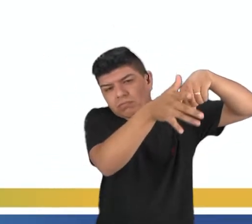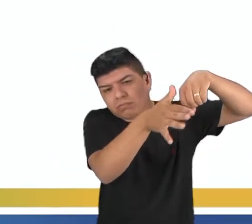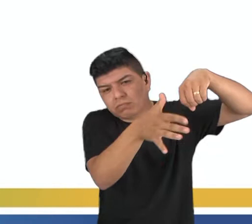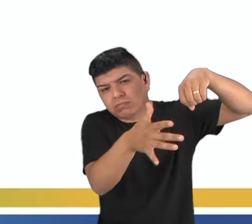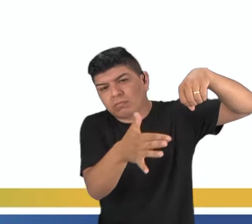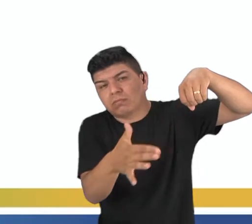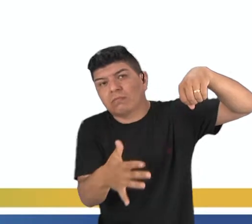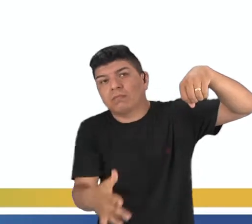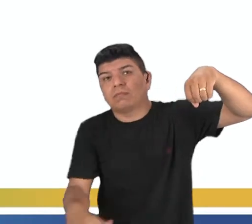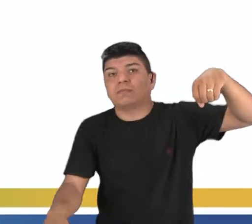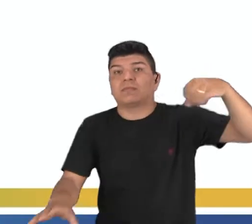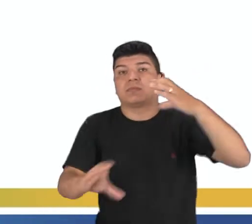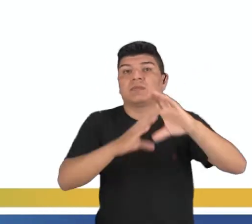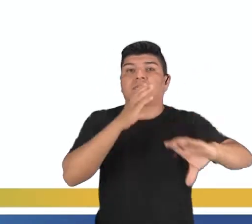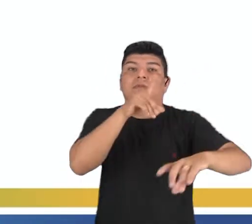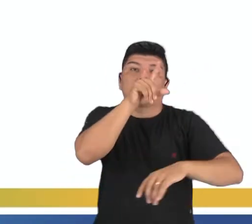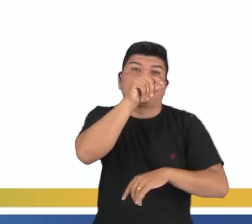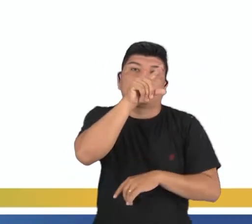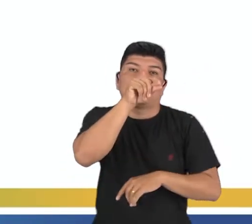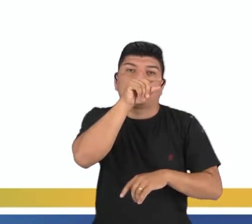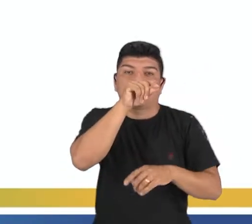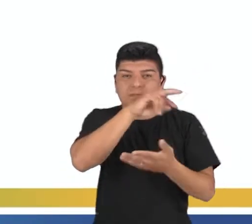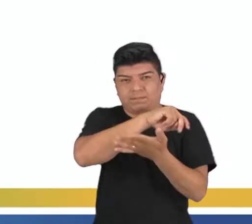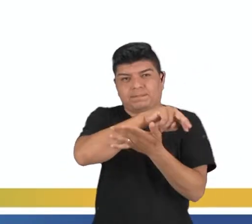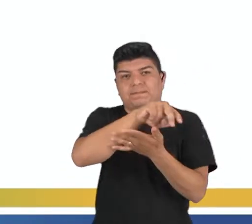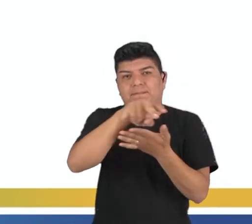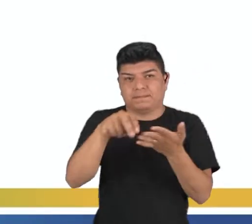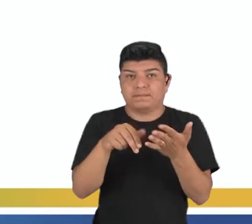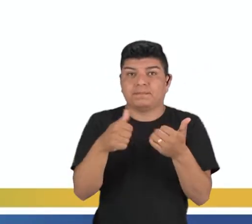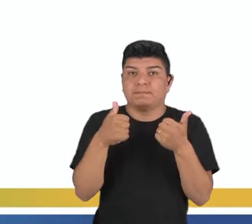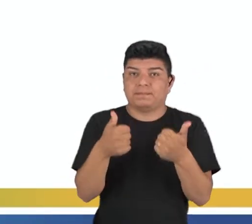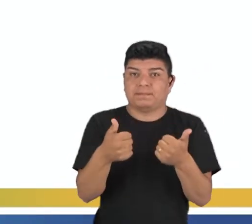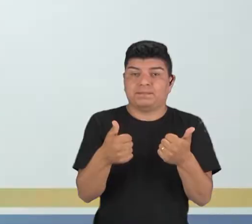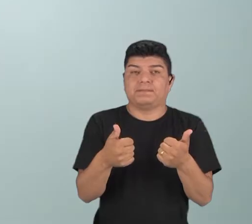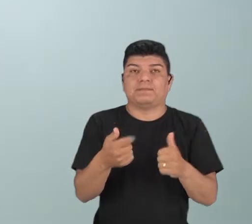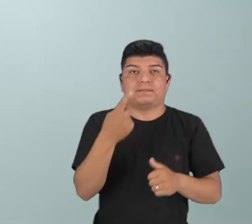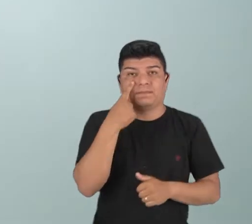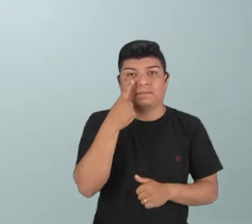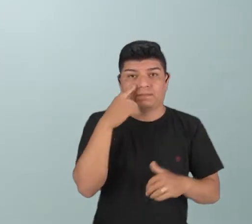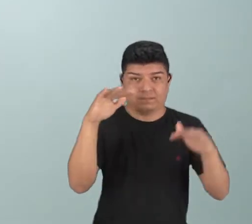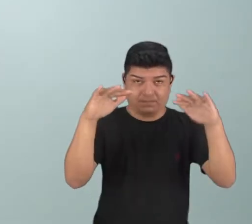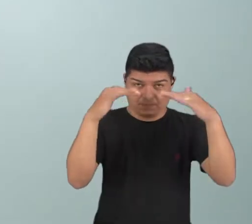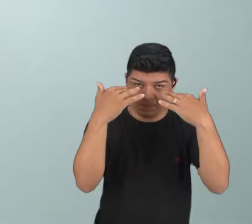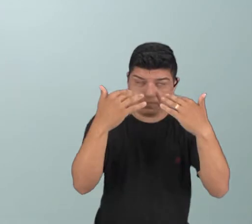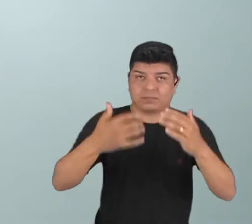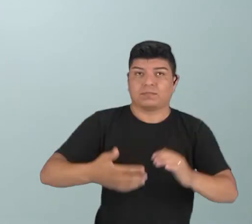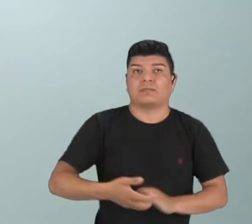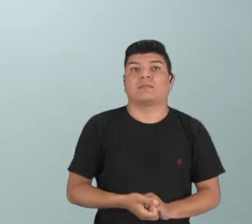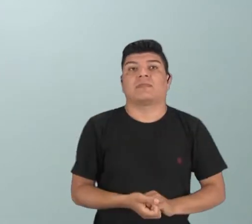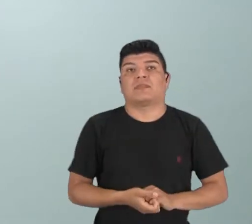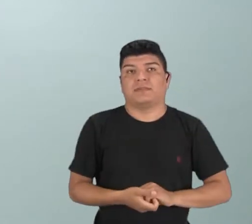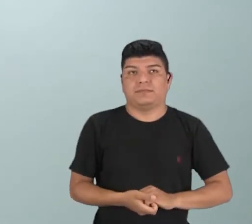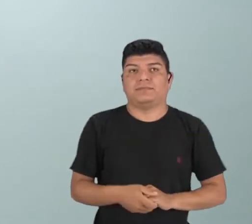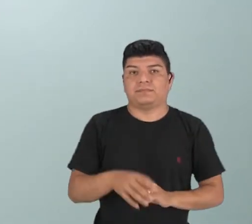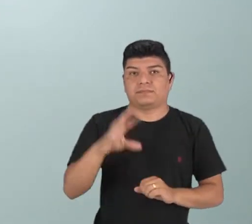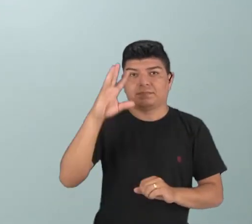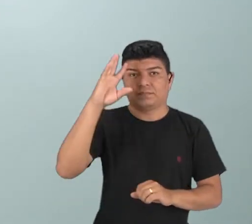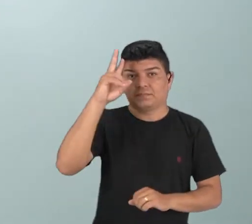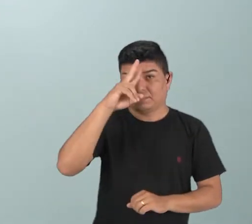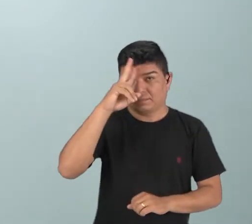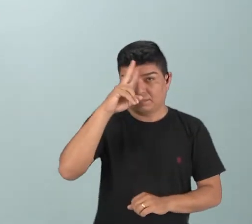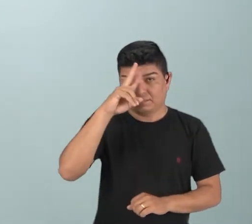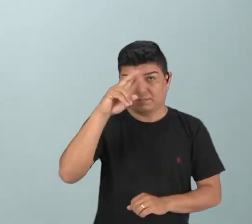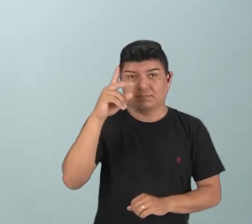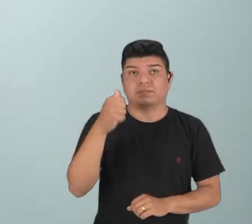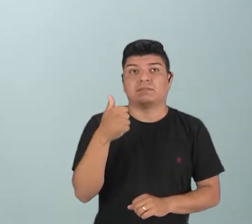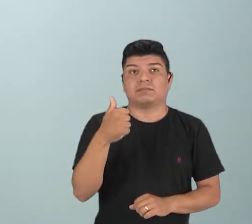dos pássaros, entre outros. Certo? Então, olha aqui para mim. Deu para relembrar que os